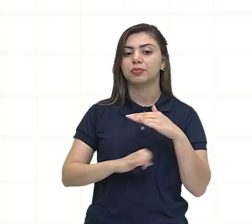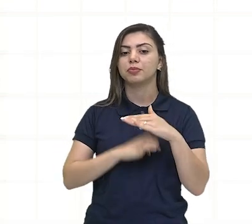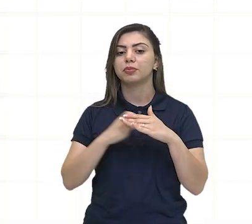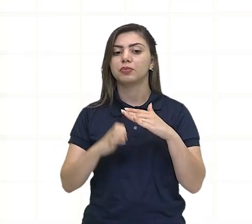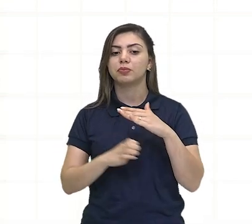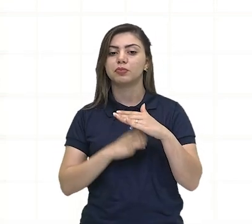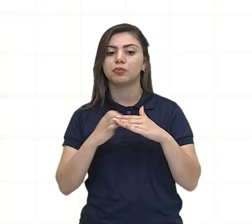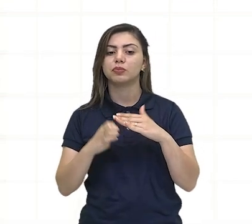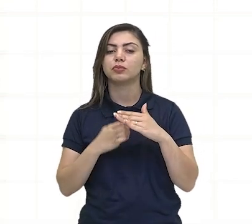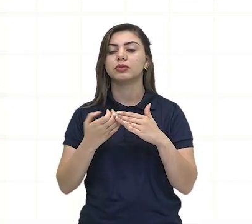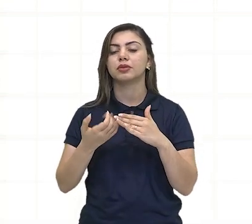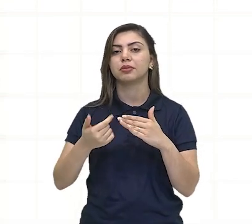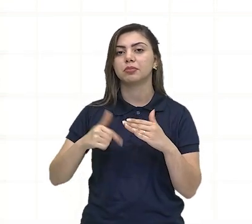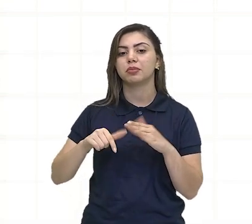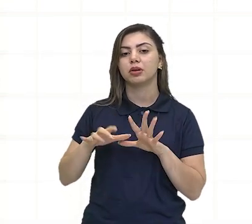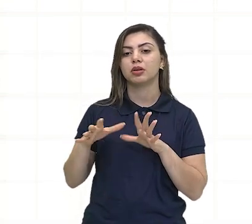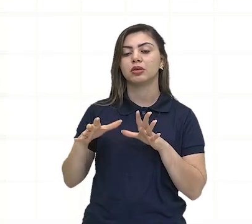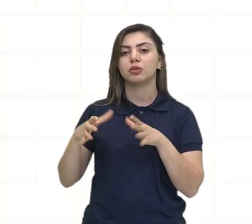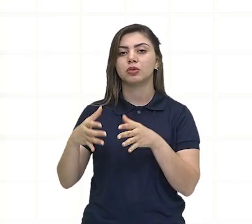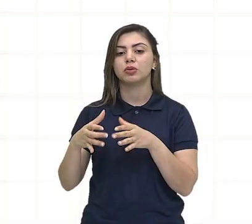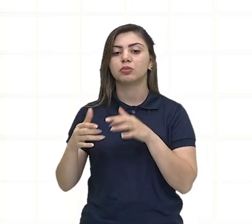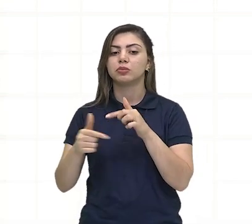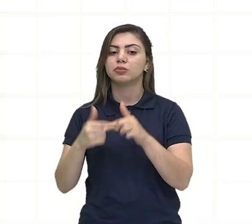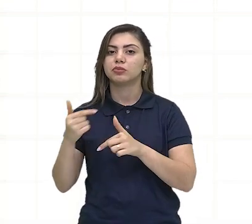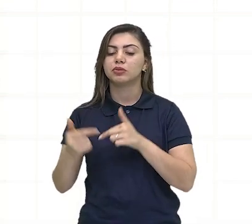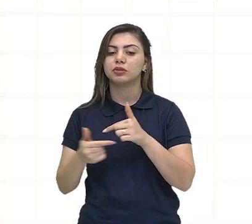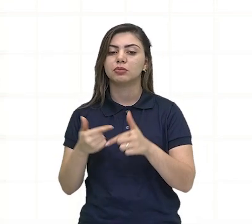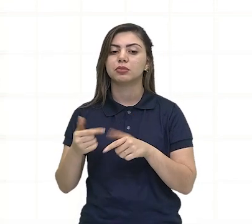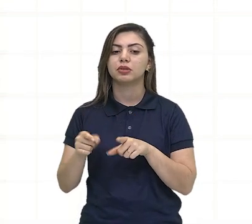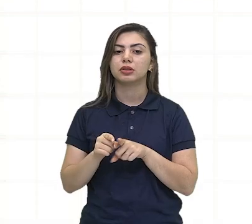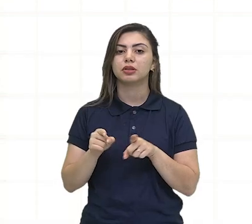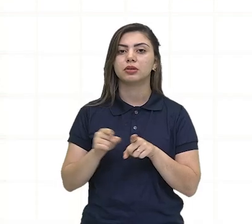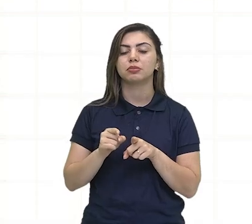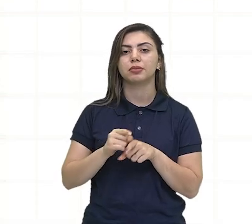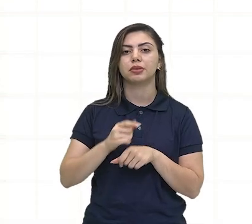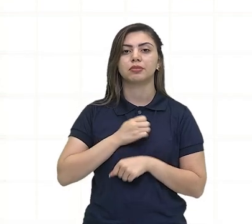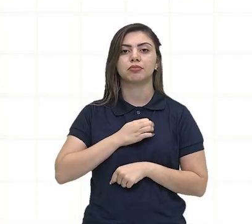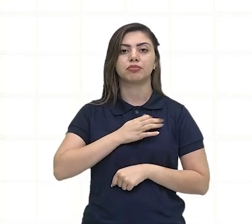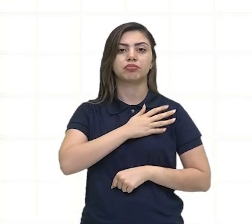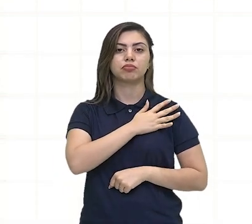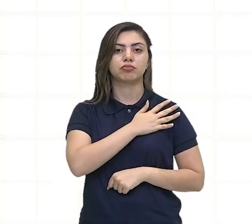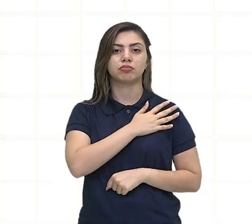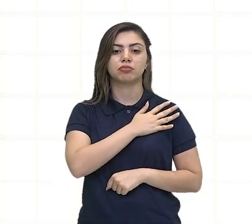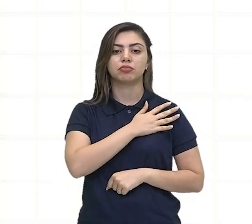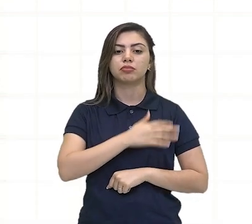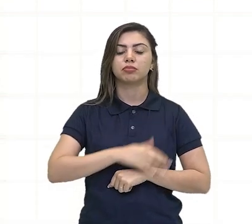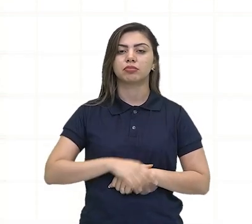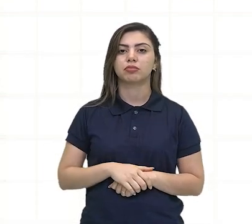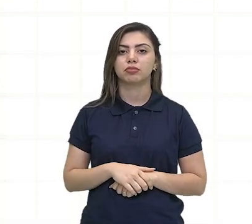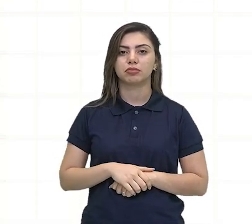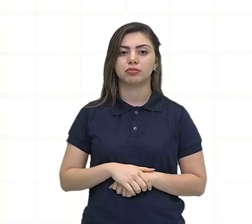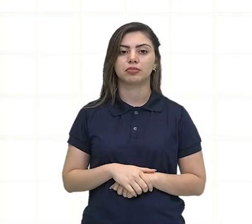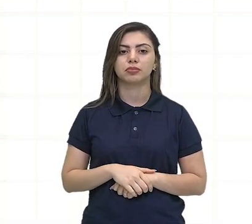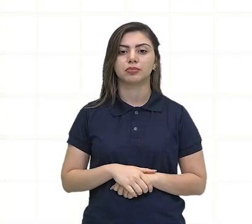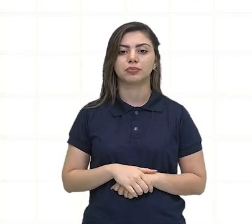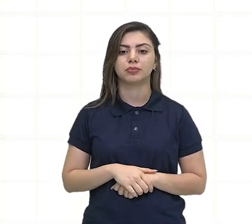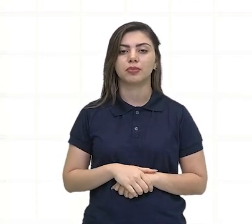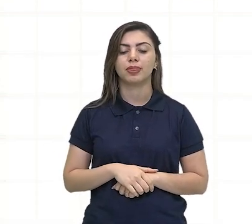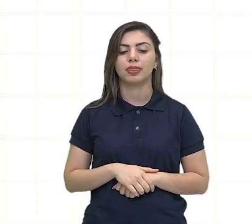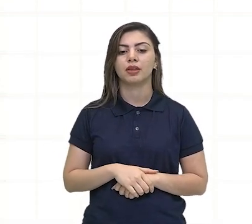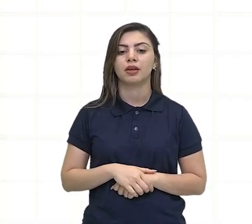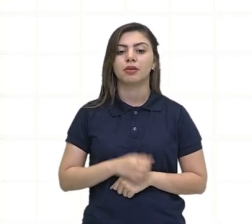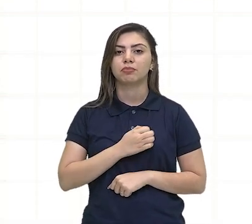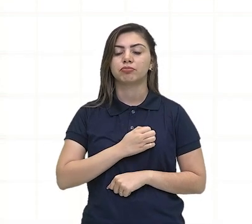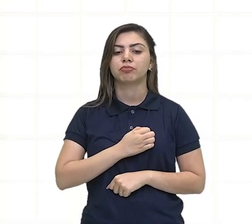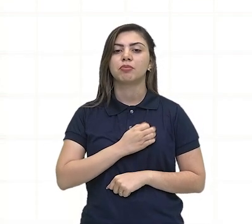comunidades empresariais, comunidades de trabalhadores e comunidades de militantes. O